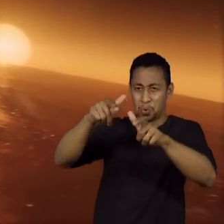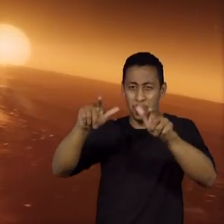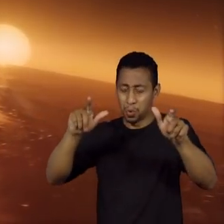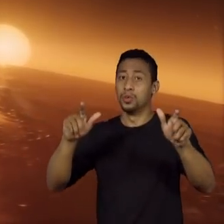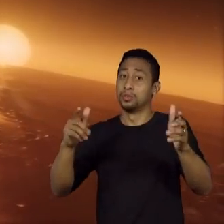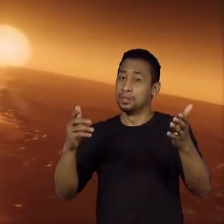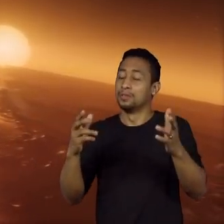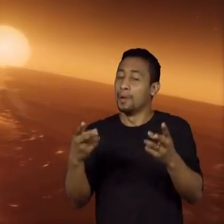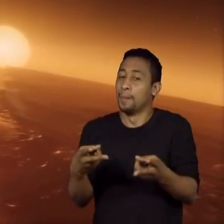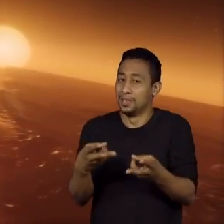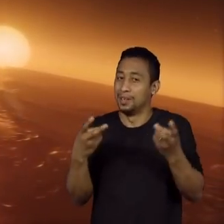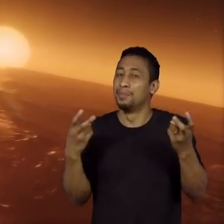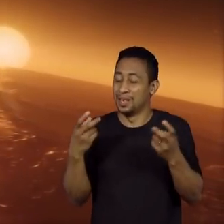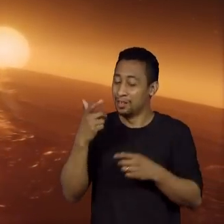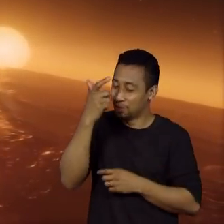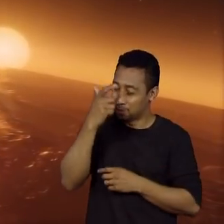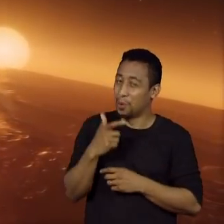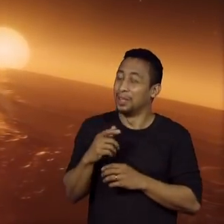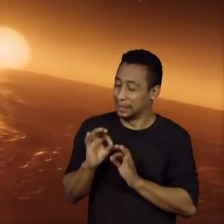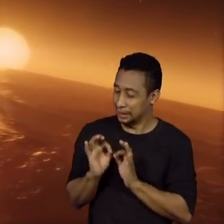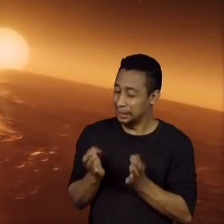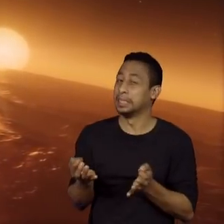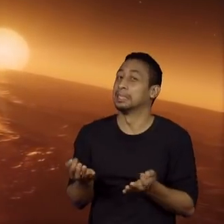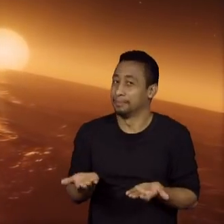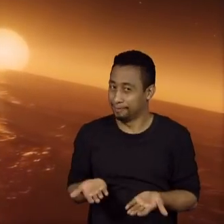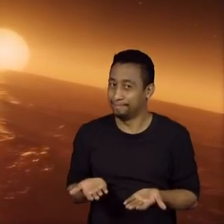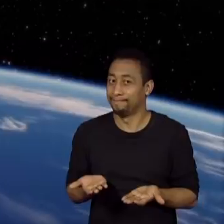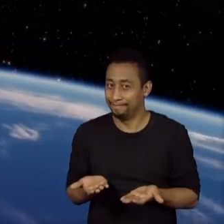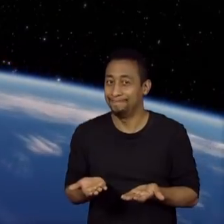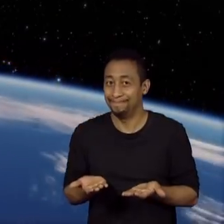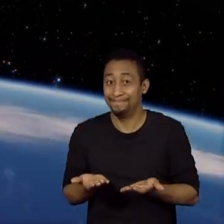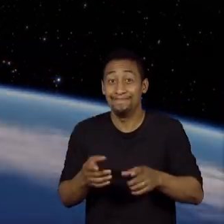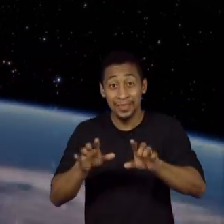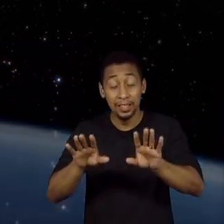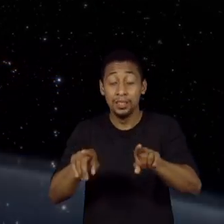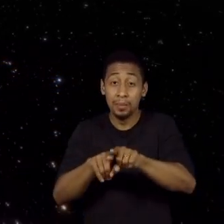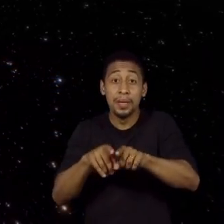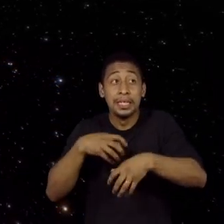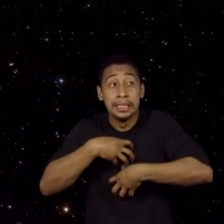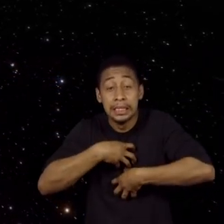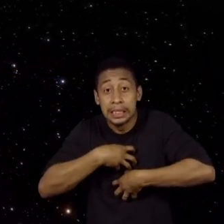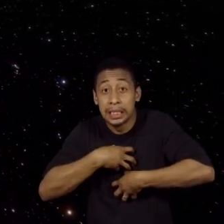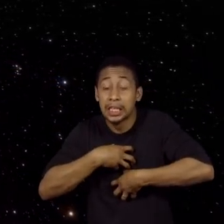humilde, um pouco menos prepotente, e talvez a gente se sinta um pouco menos